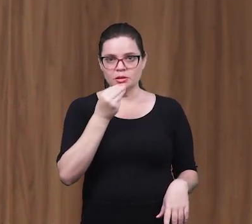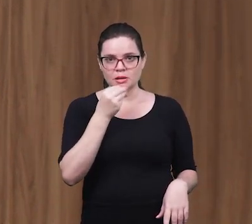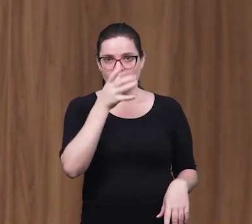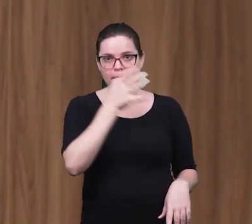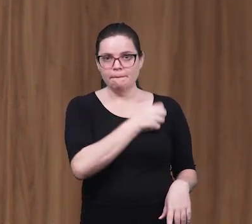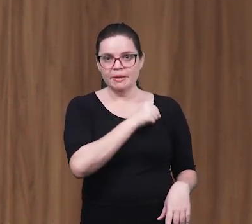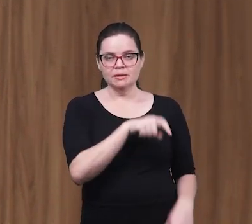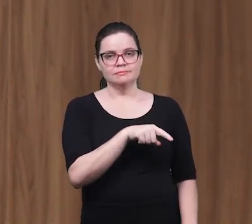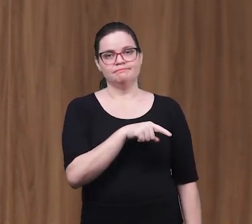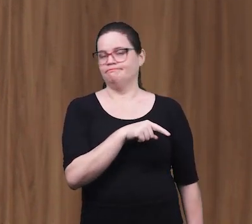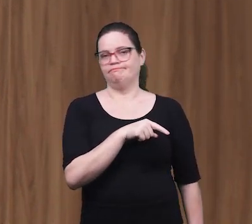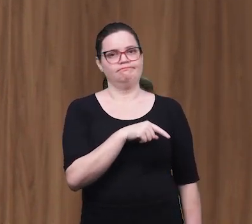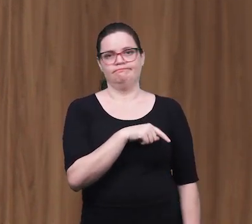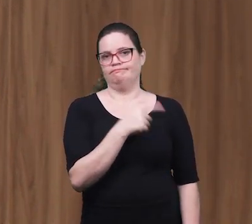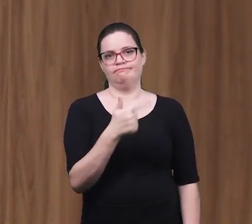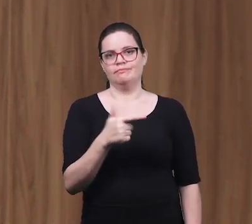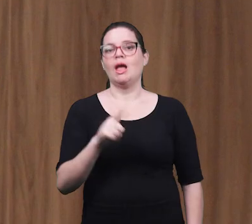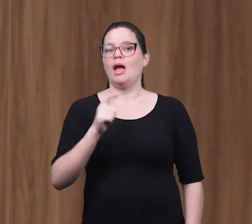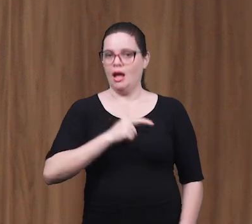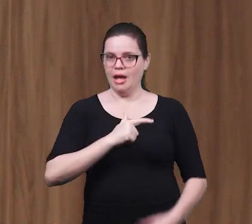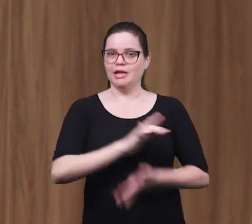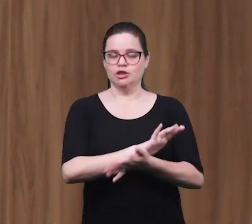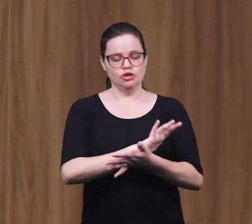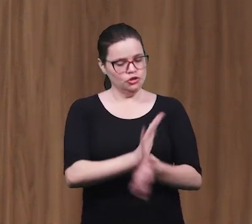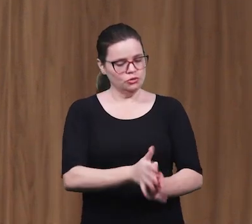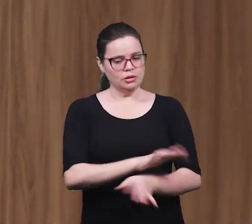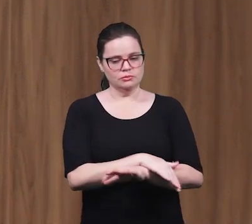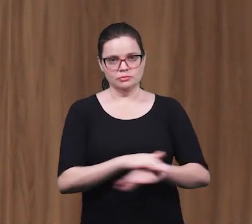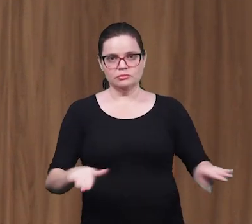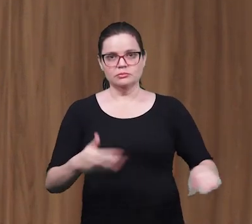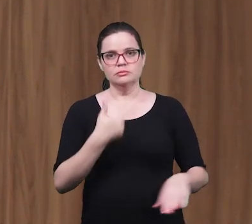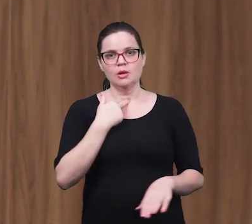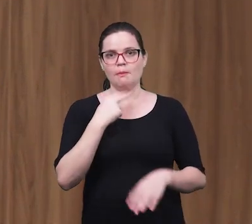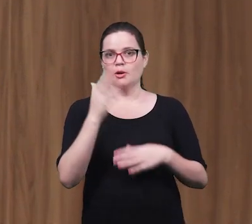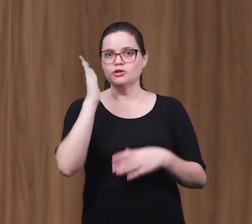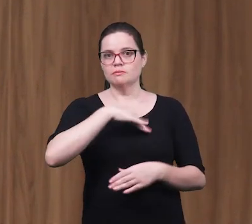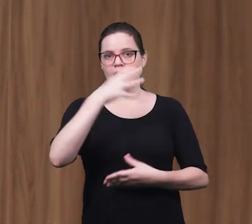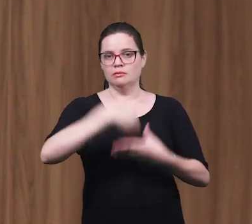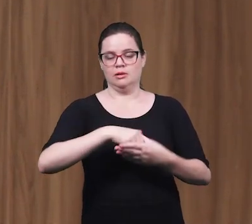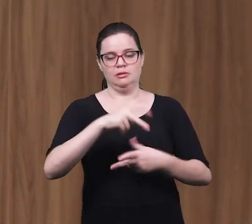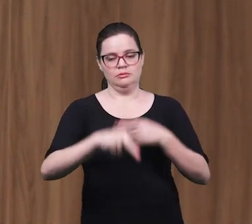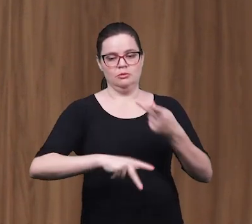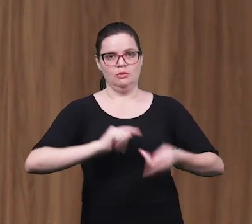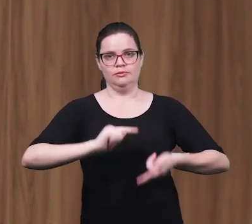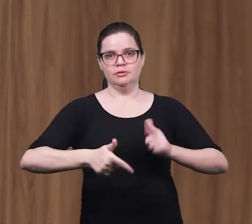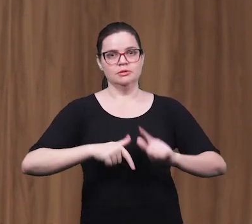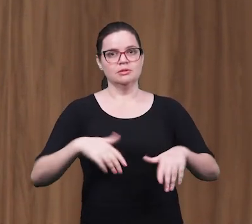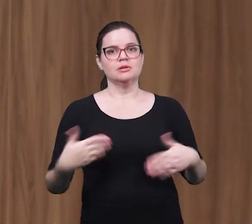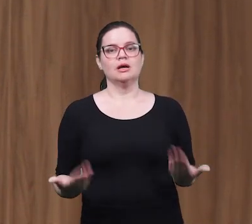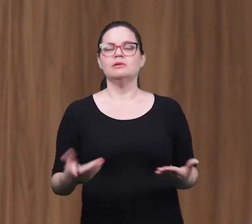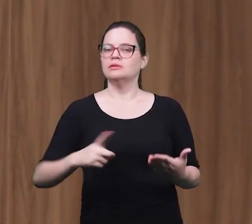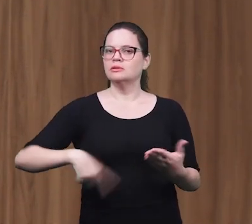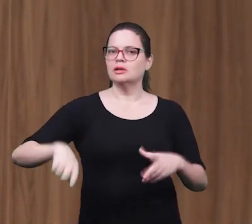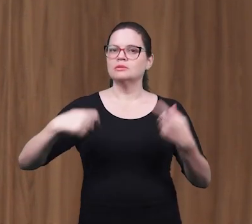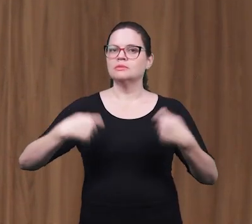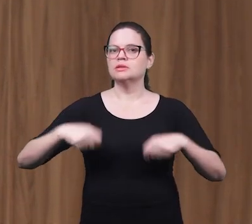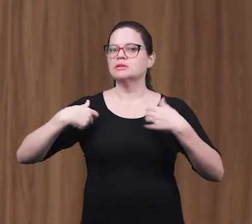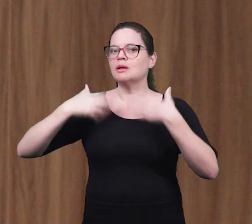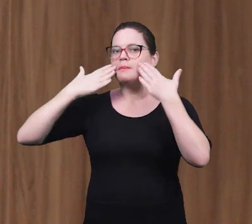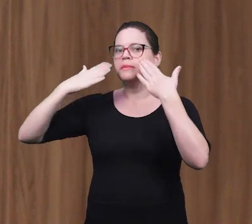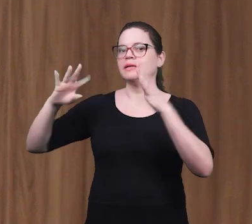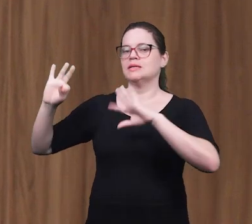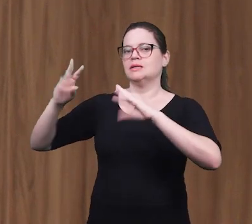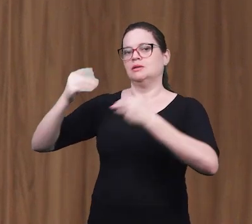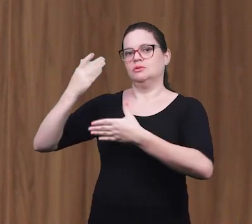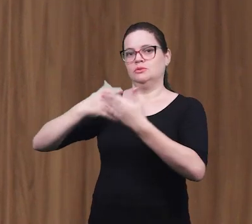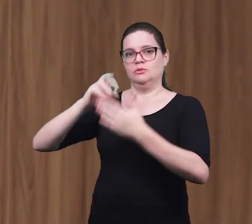não relata desse jeito, era para tirar o mal de dentro da congregação. O fato é o seguinte: tudo nós temos que apresentar diante do Senhor. Aquilo